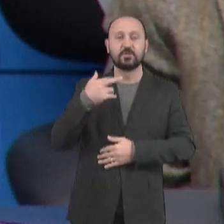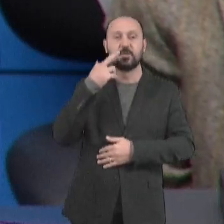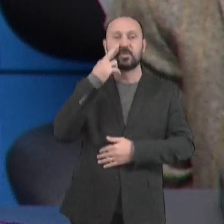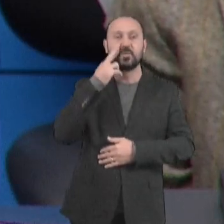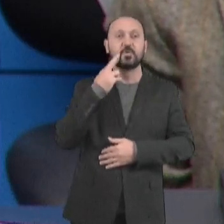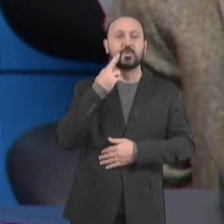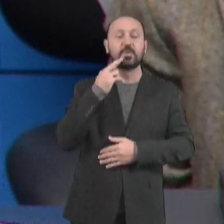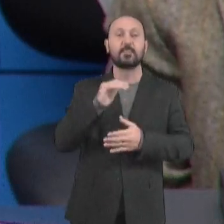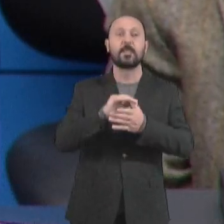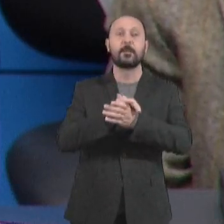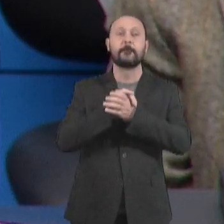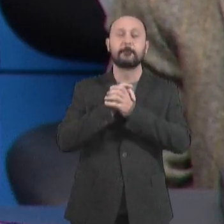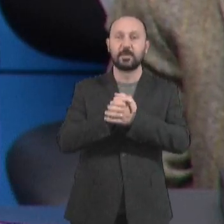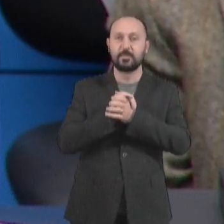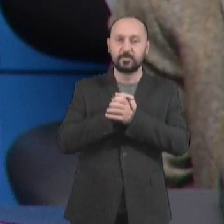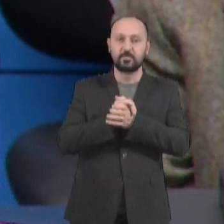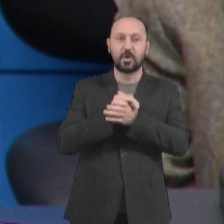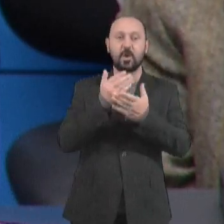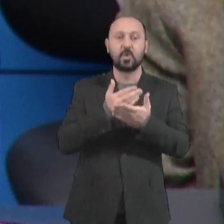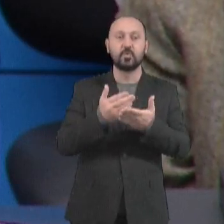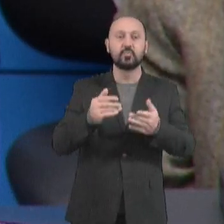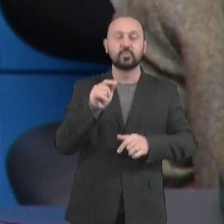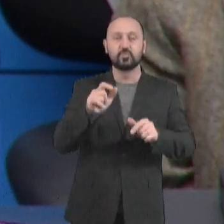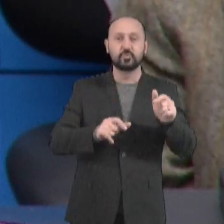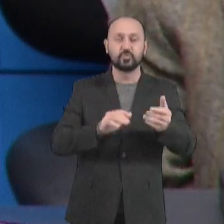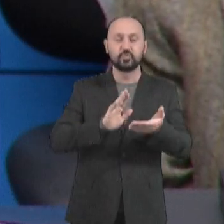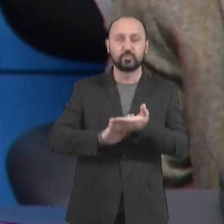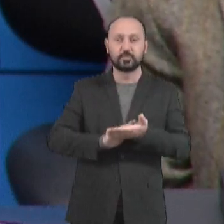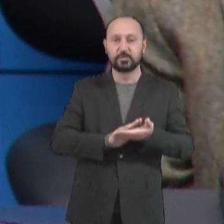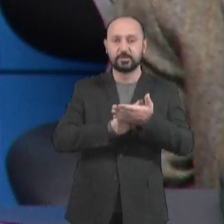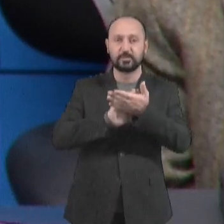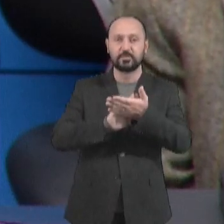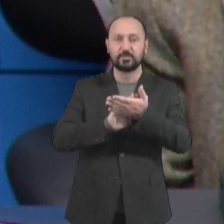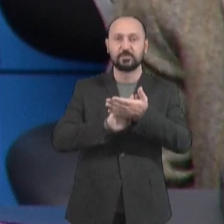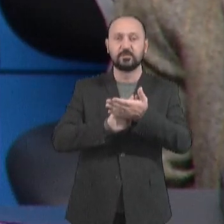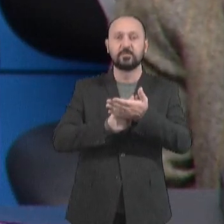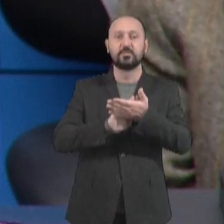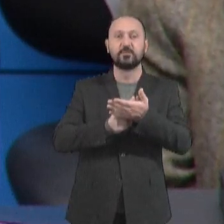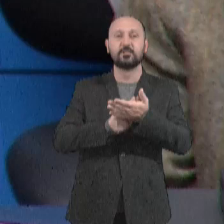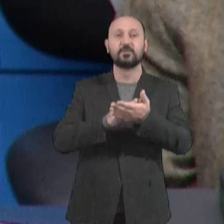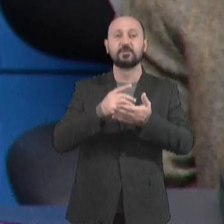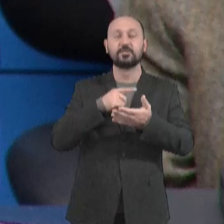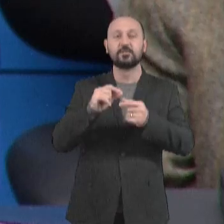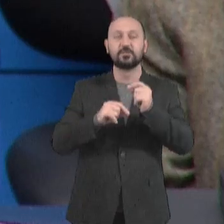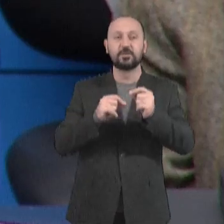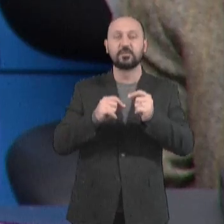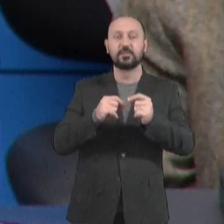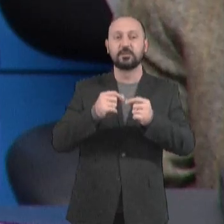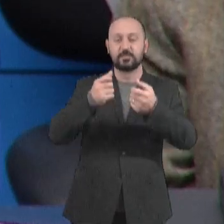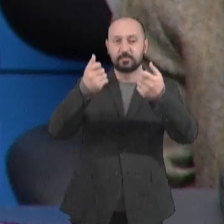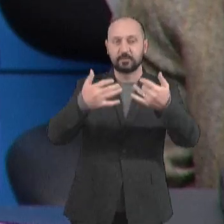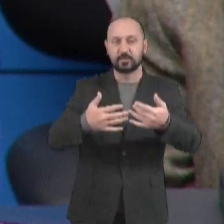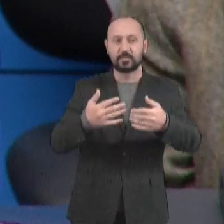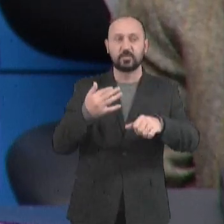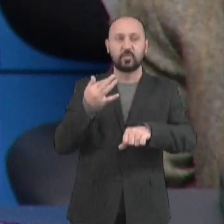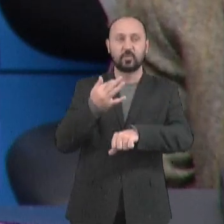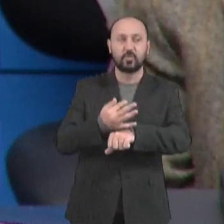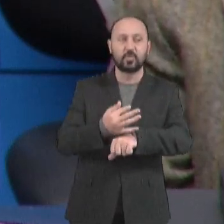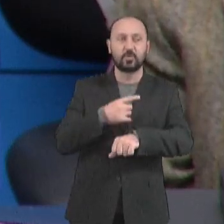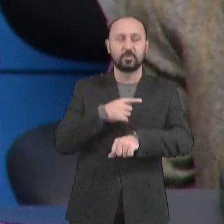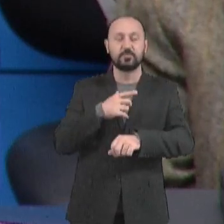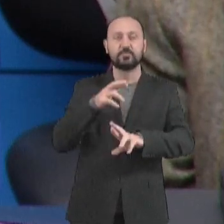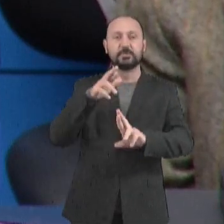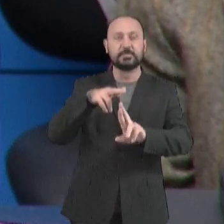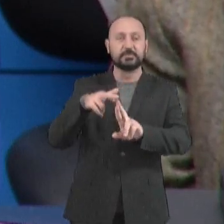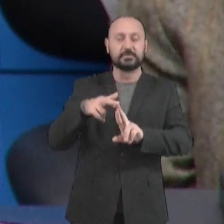Riedel, parabenizando a todos os homenageados, justificando, obviamente, a sua ausência na